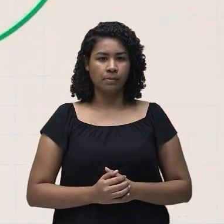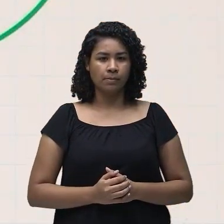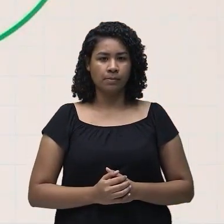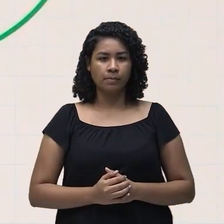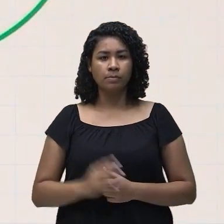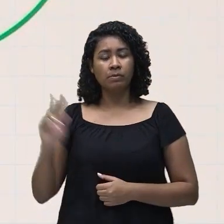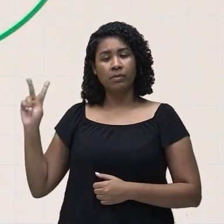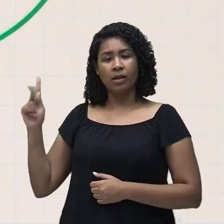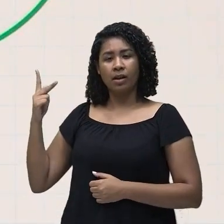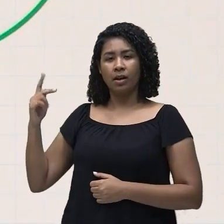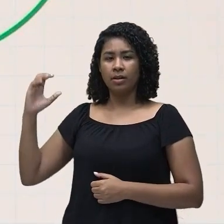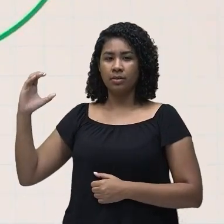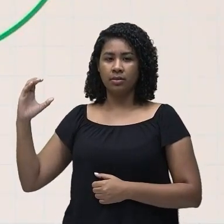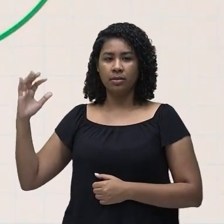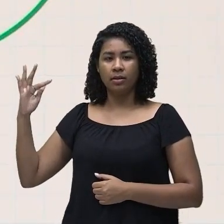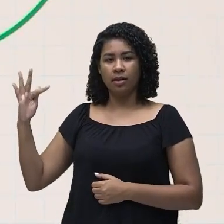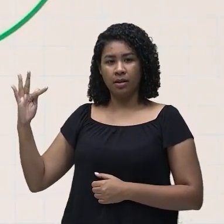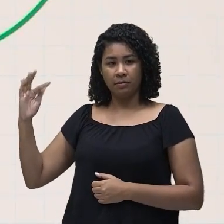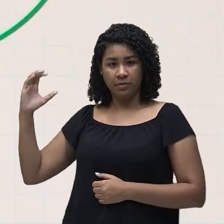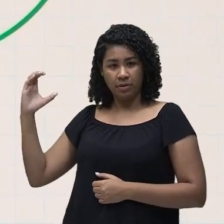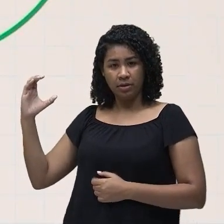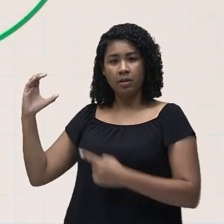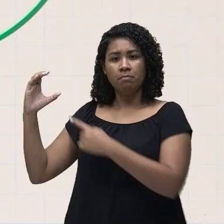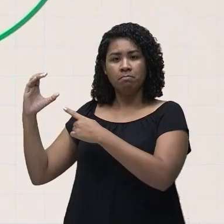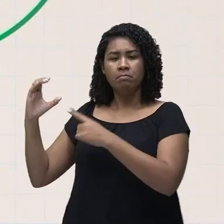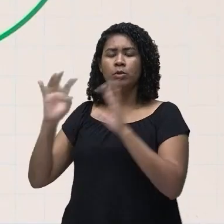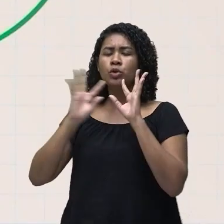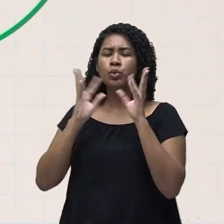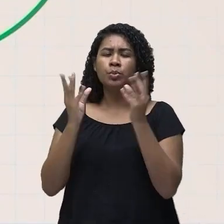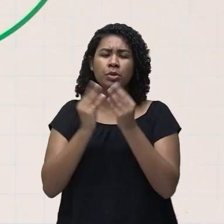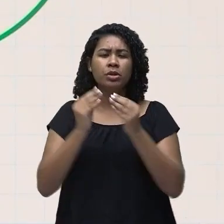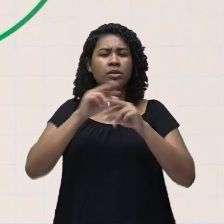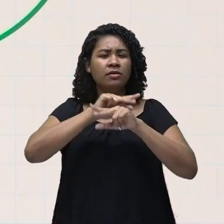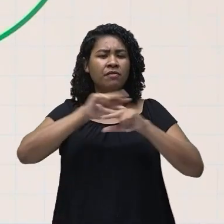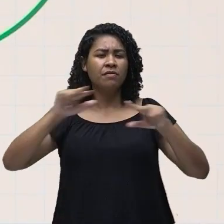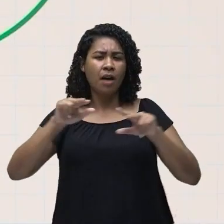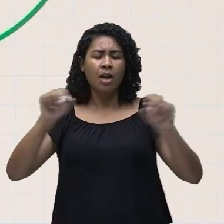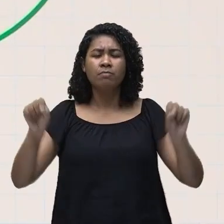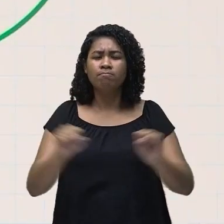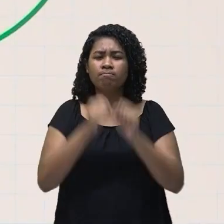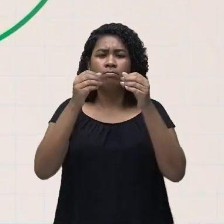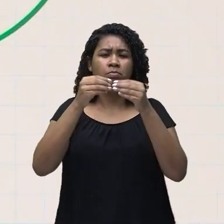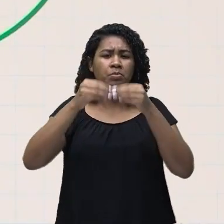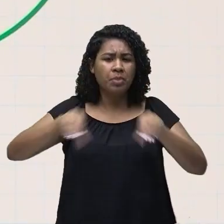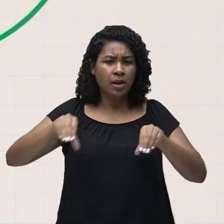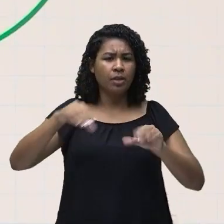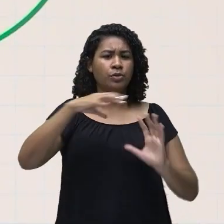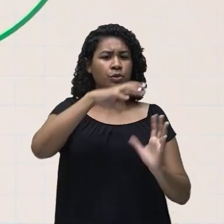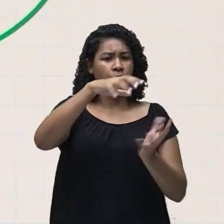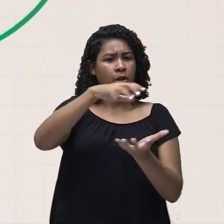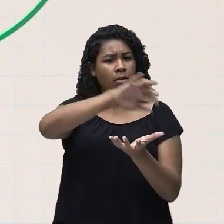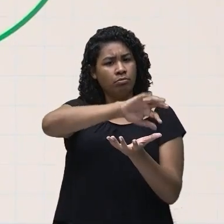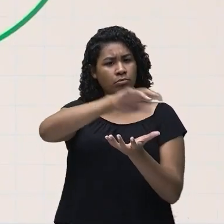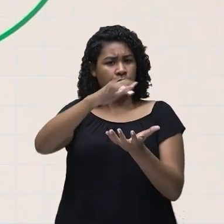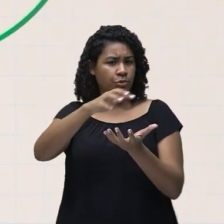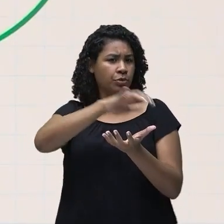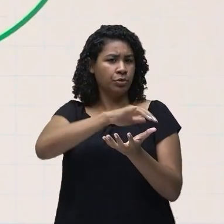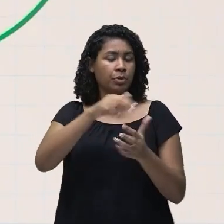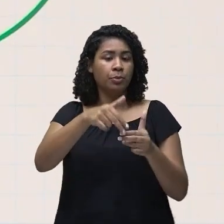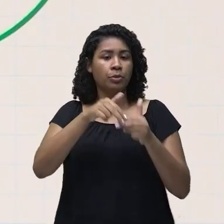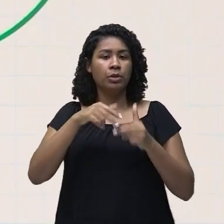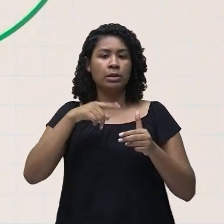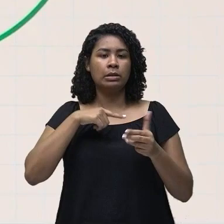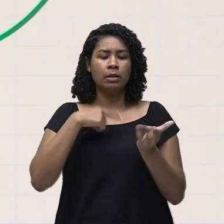são substâncias que destroem a camada de ozônio e, portanto, são controlados pelo Protocolo de Montreal em um